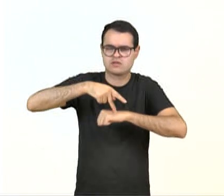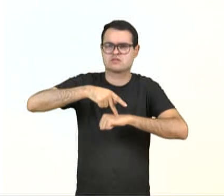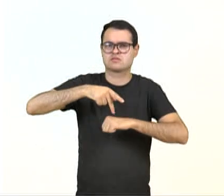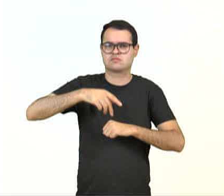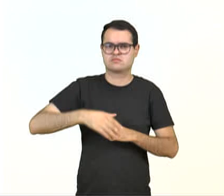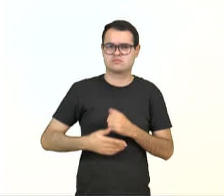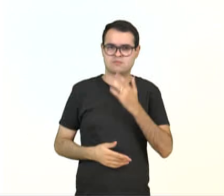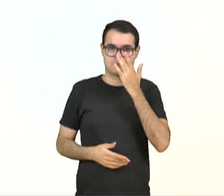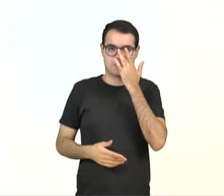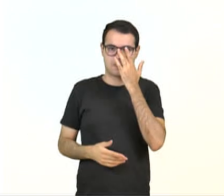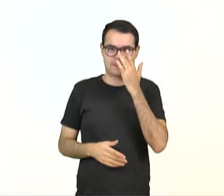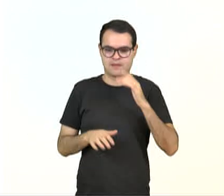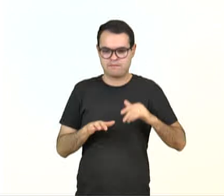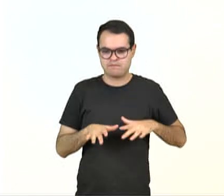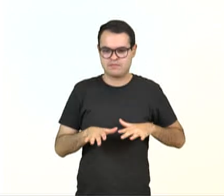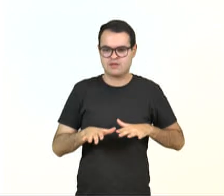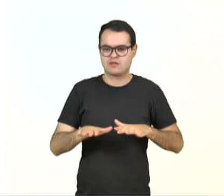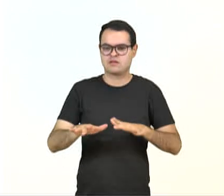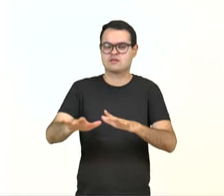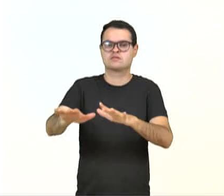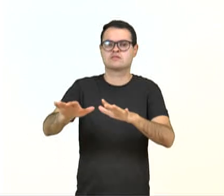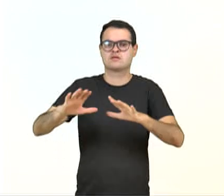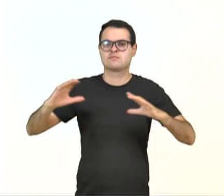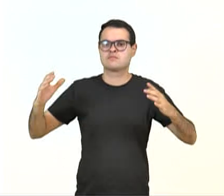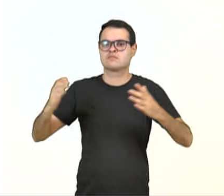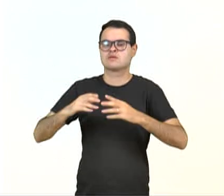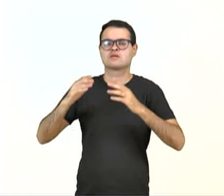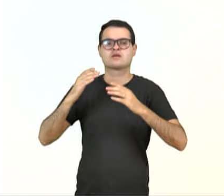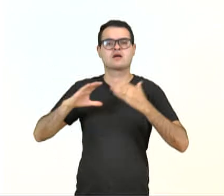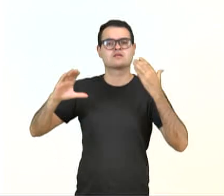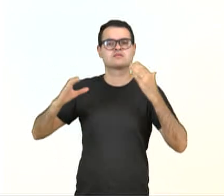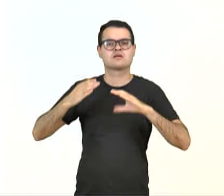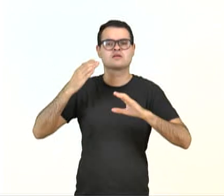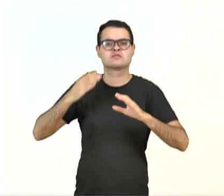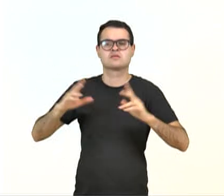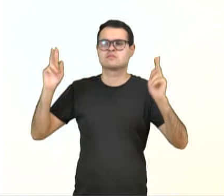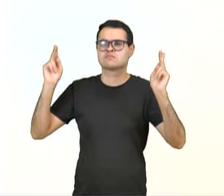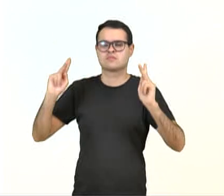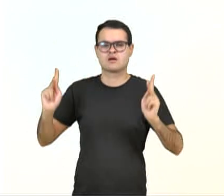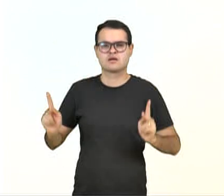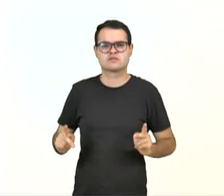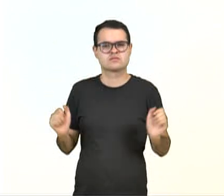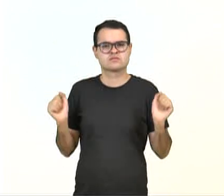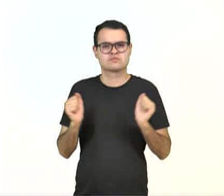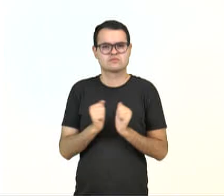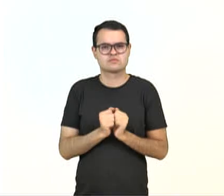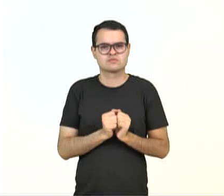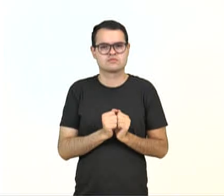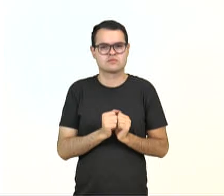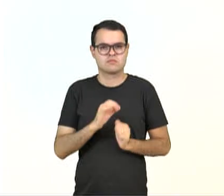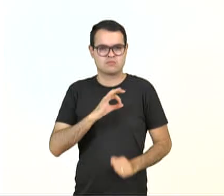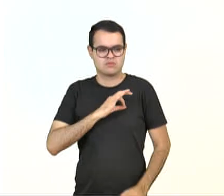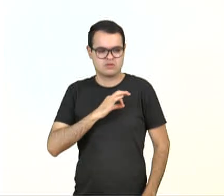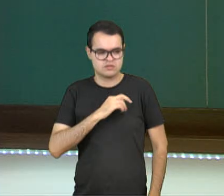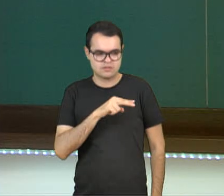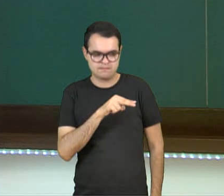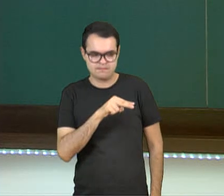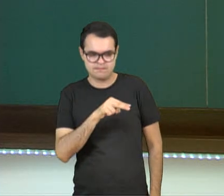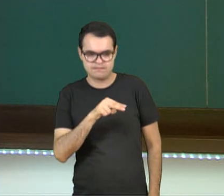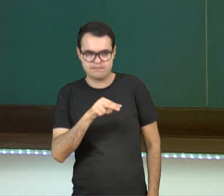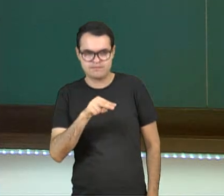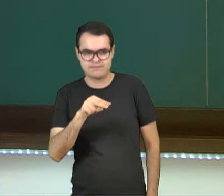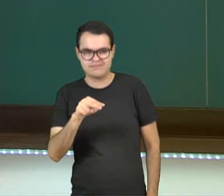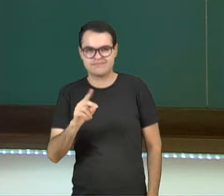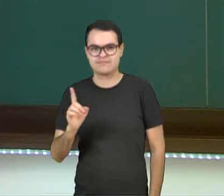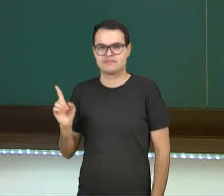dirigiam em passeatas a um estádio cantando pacificamente, acompanhados de perto pela polícia. Então aqui vocês estão vendo